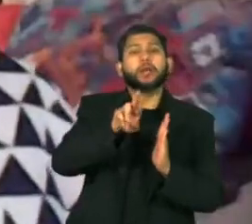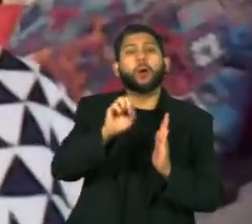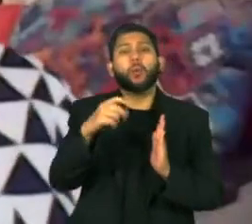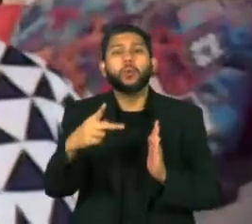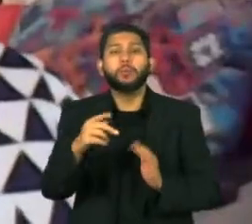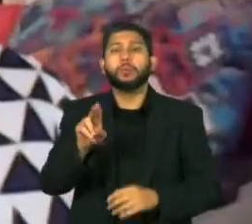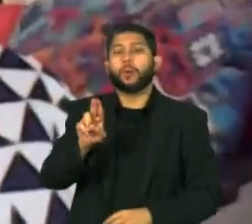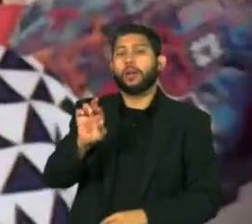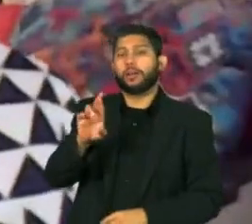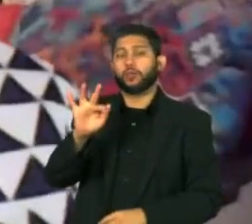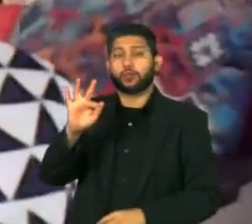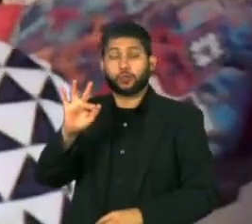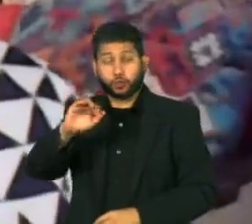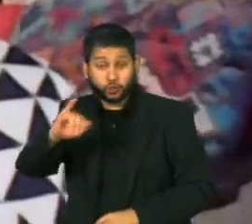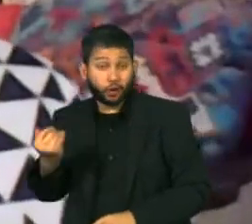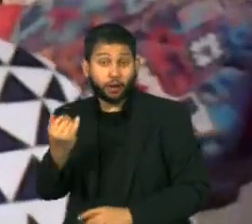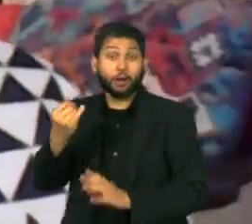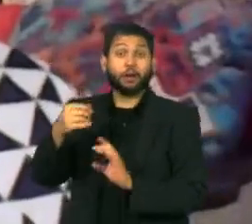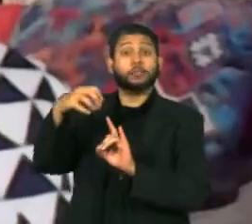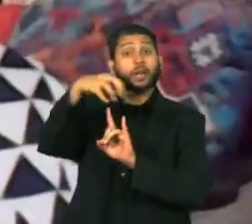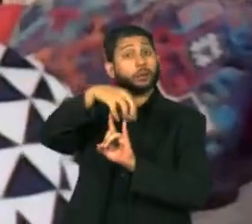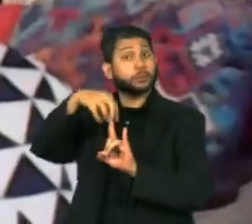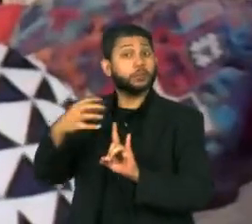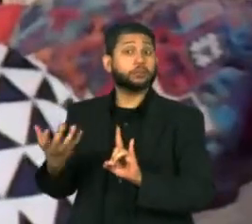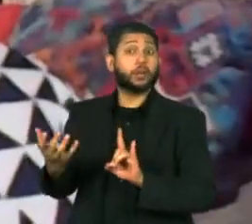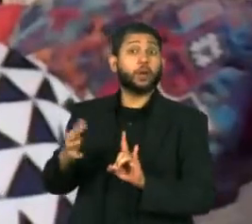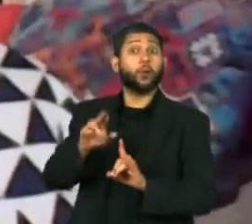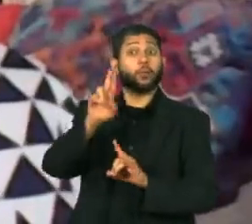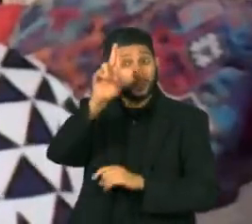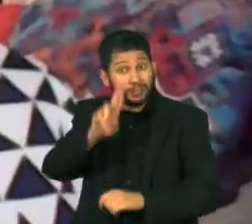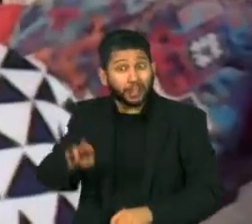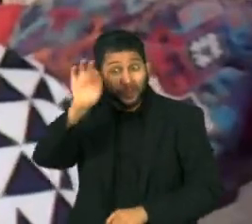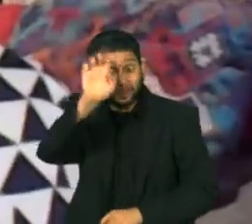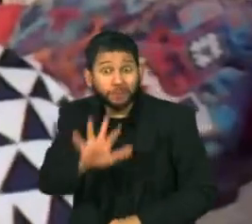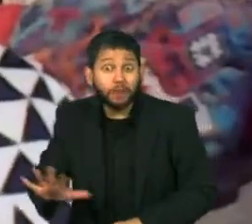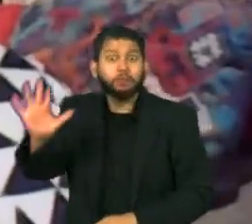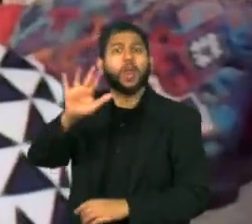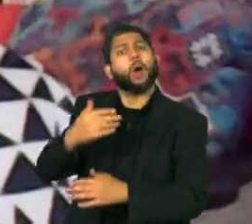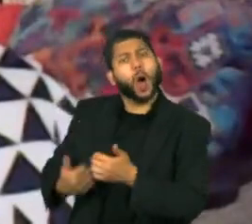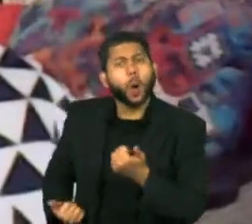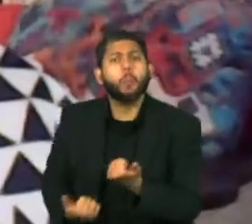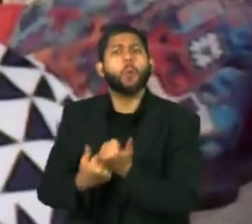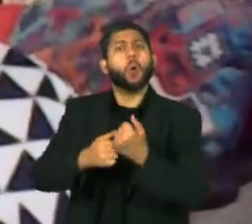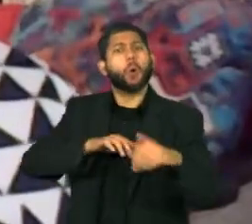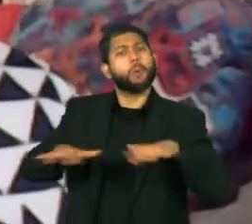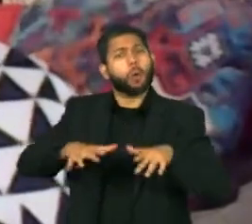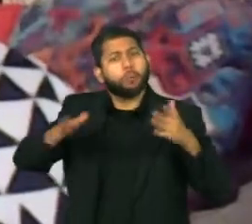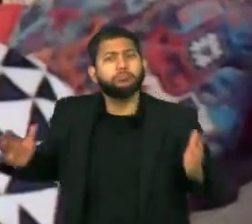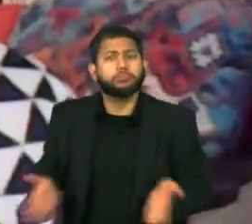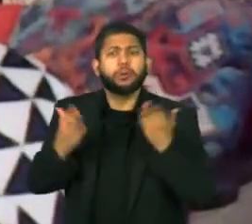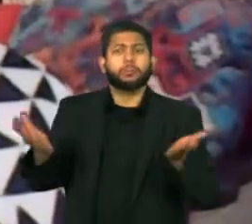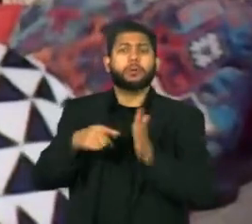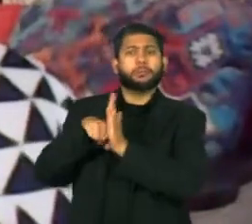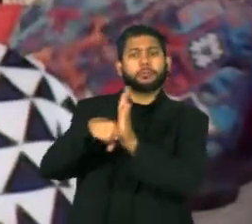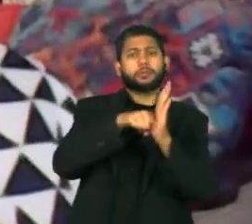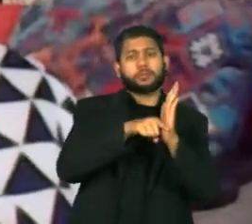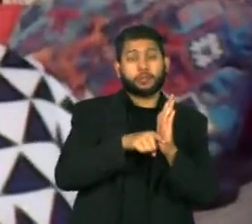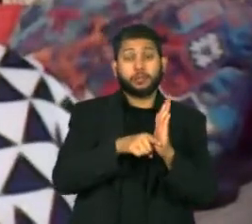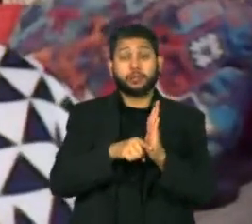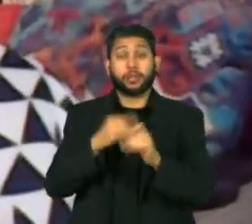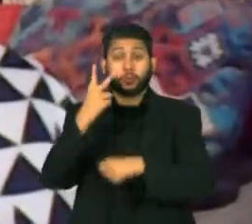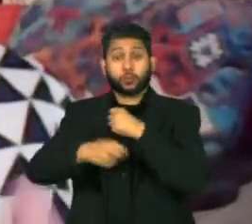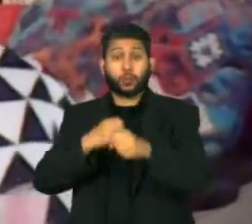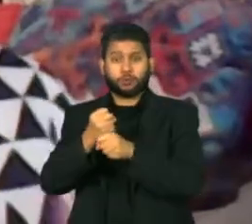UFRJ, das universidades federais que tiveram um papel extraordinariamente positivo ao longo